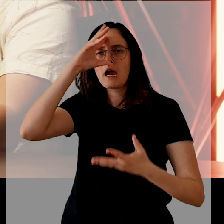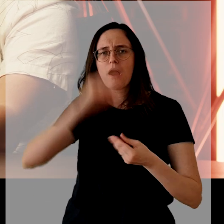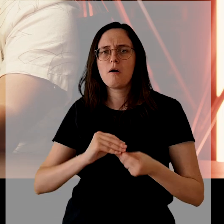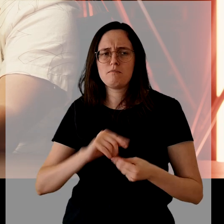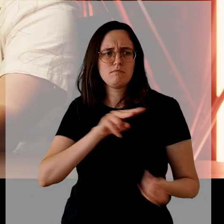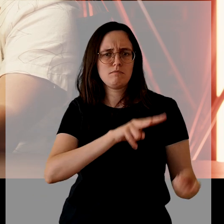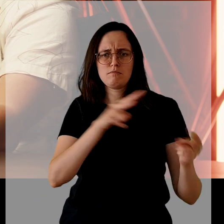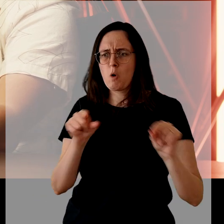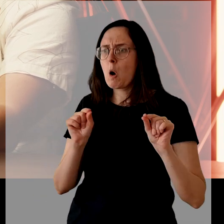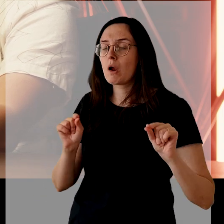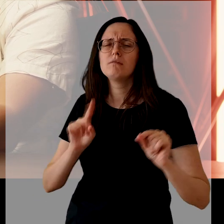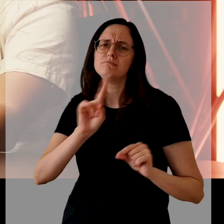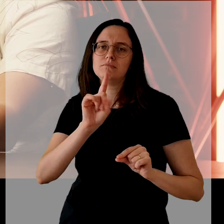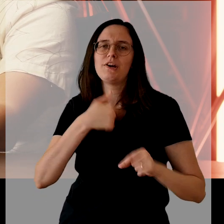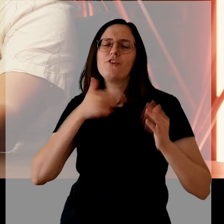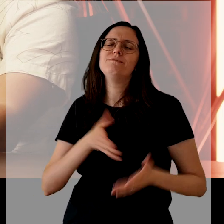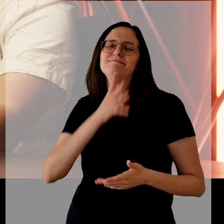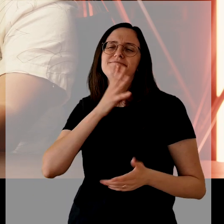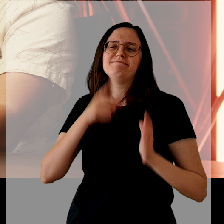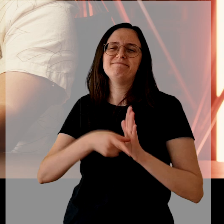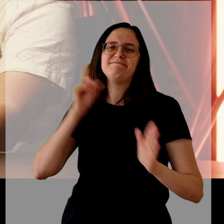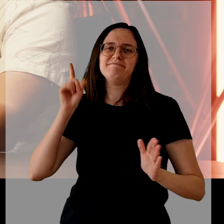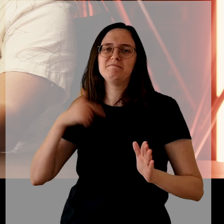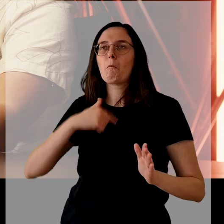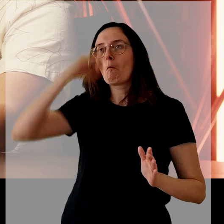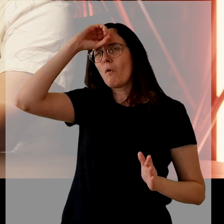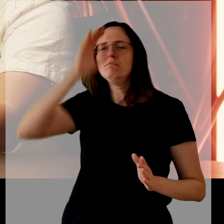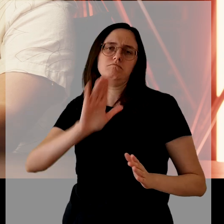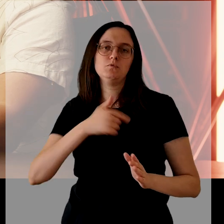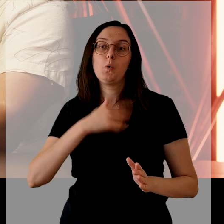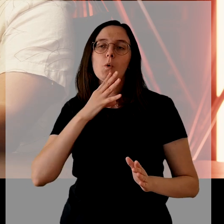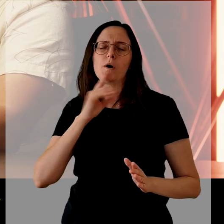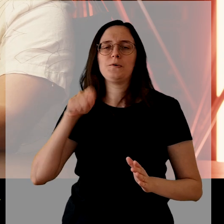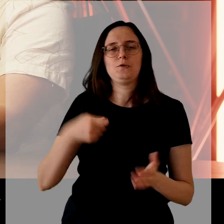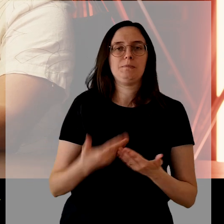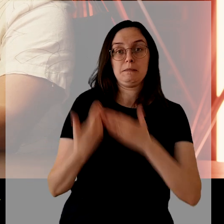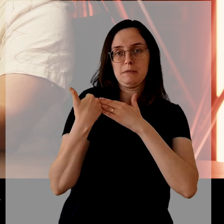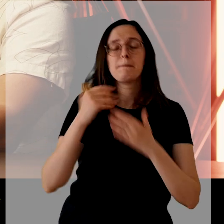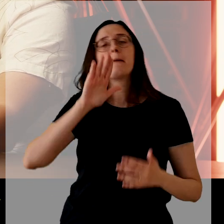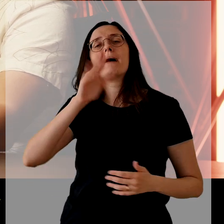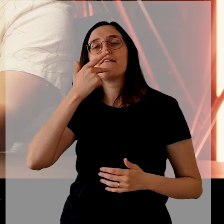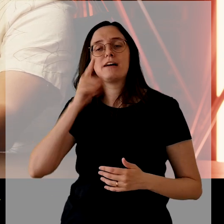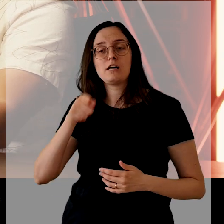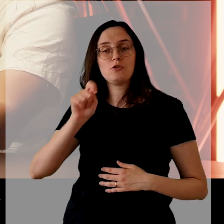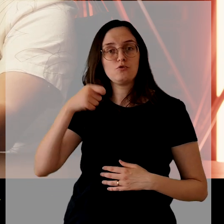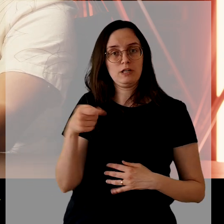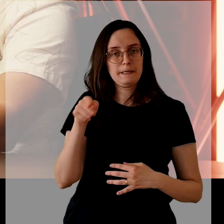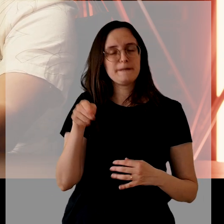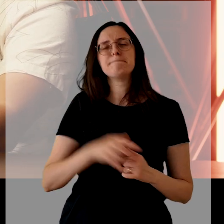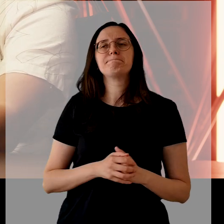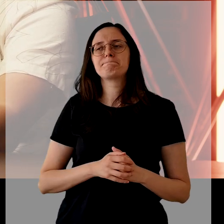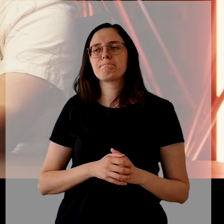onde eu estava caindo, porque eu já não estava mais desavisado dessa responsabilidade. Falando dela em si mesma,